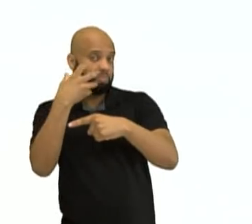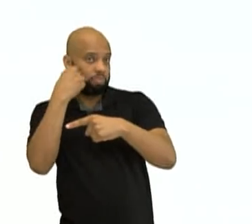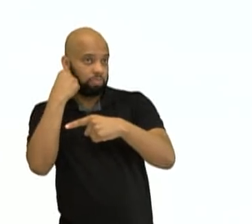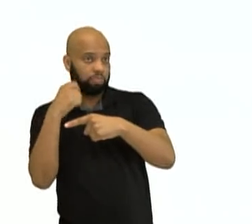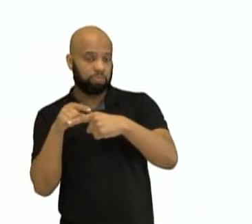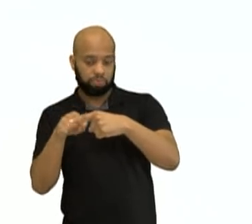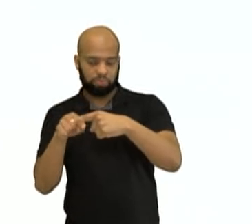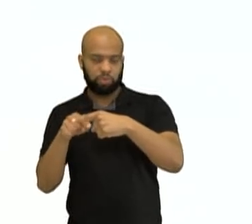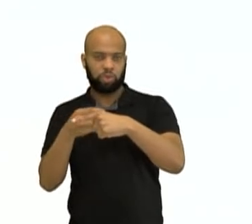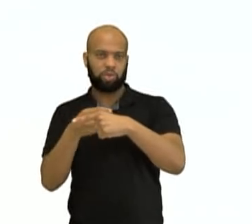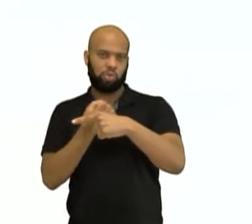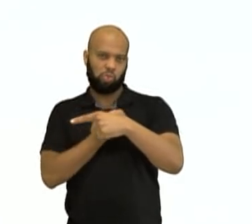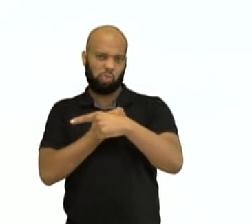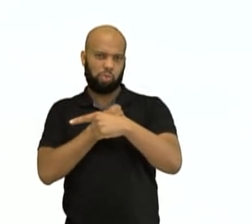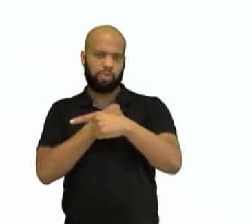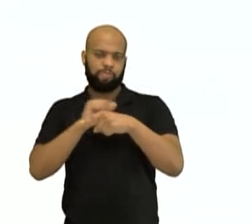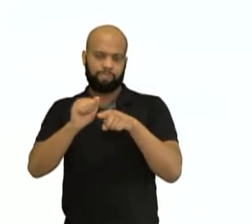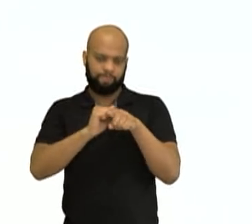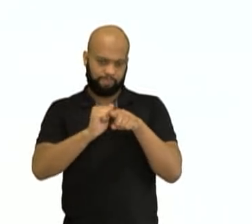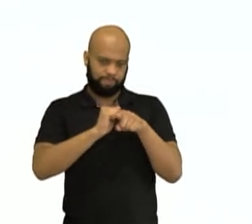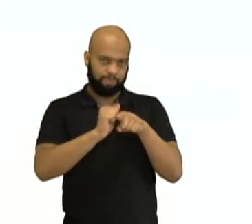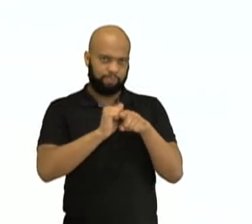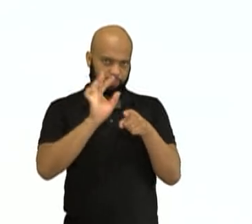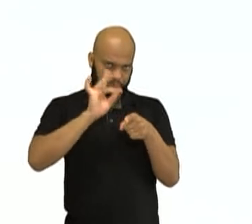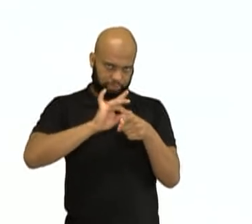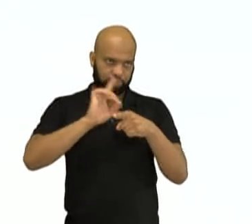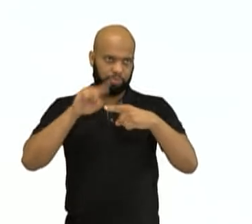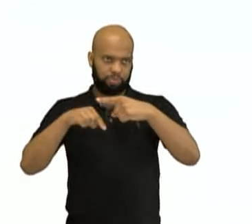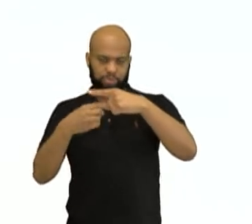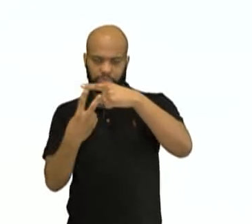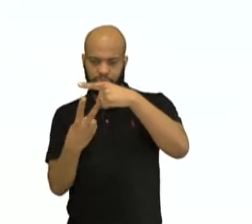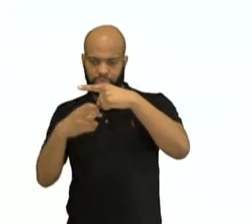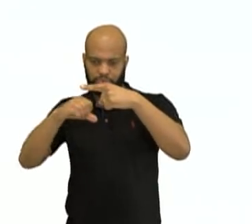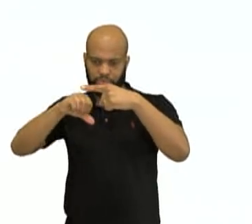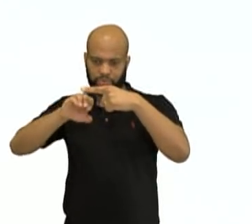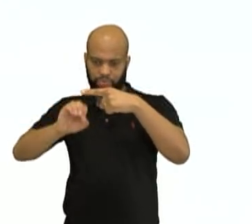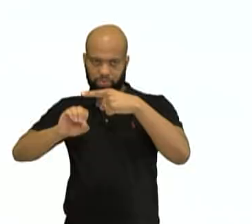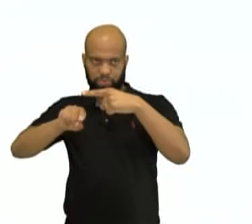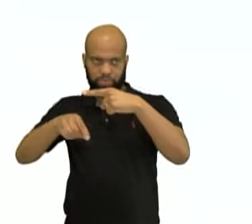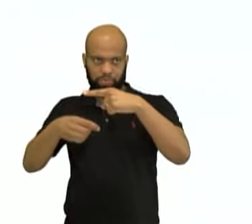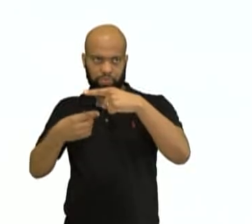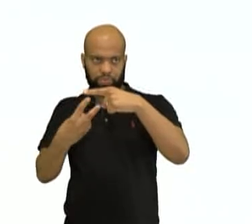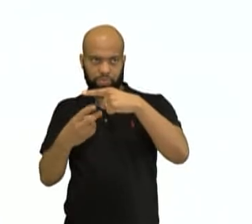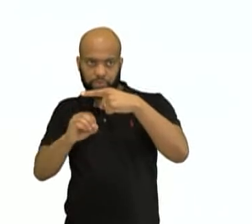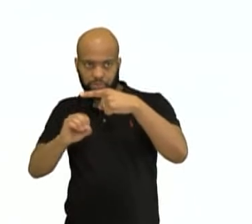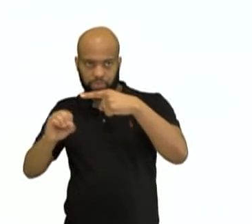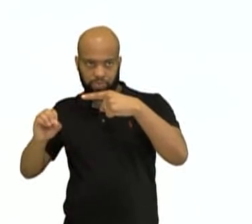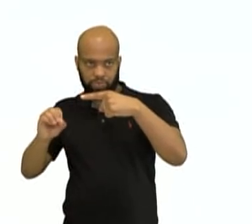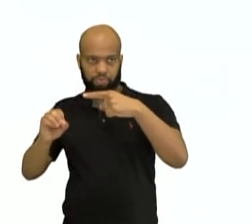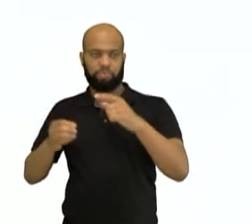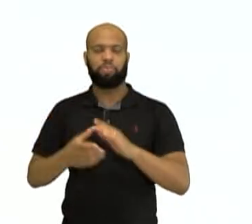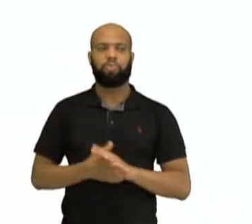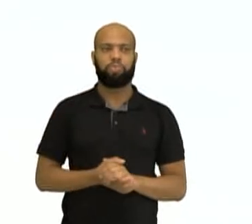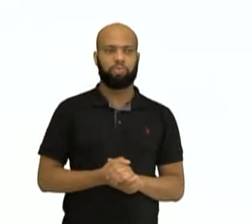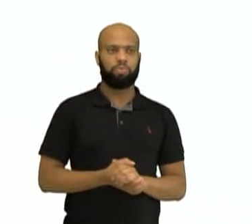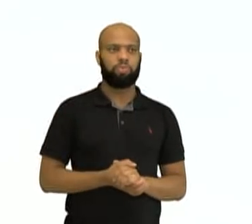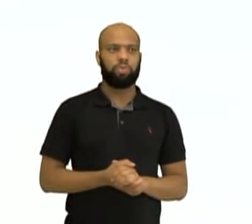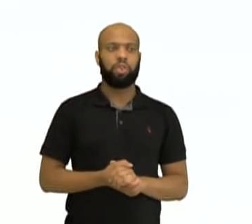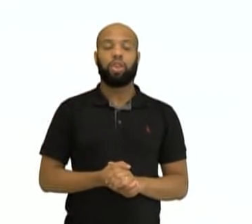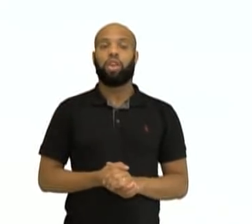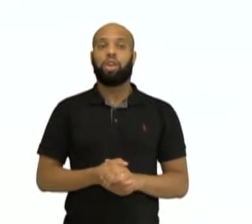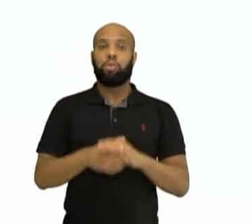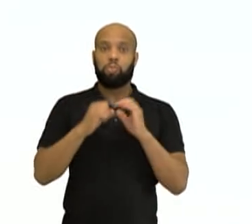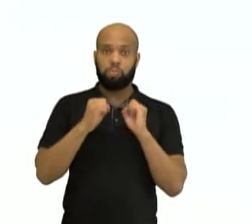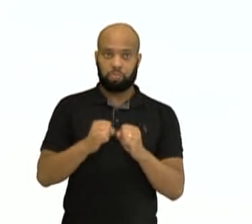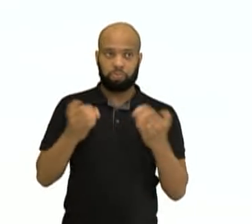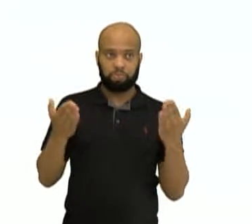cada número, então eu posso desprezar a vírgula. Então vai ficar 1.740 sobre 29.000, certo? Se eu dividir tudo